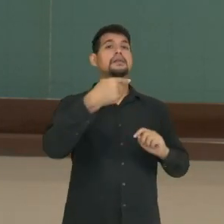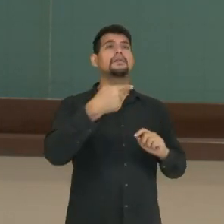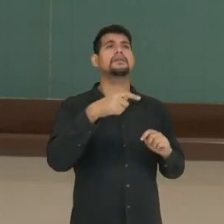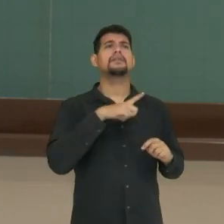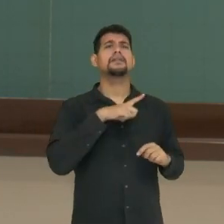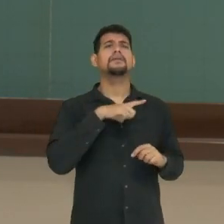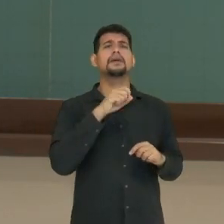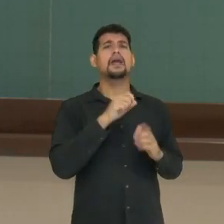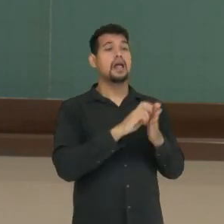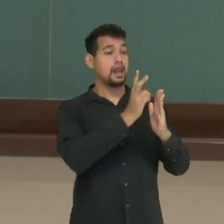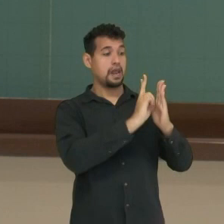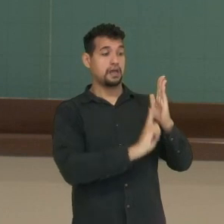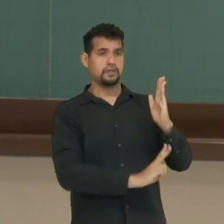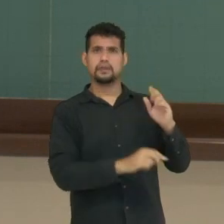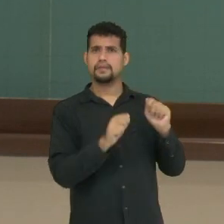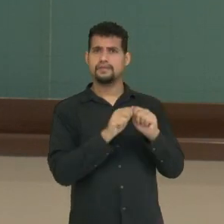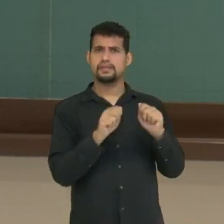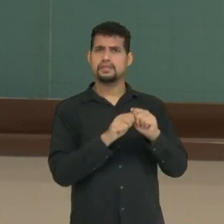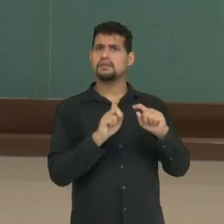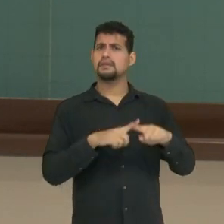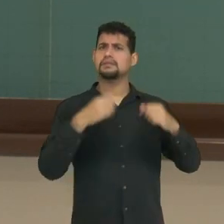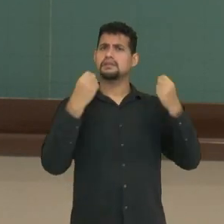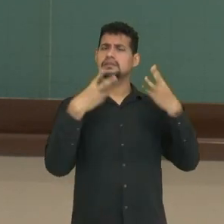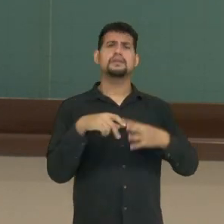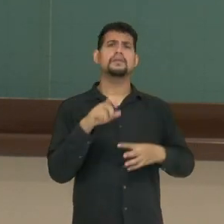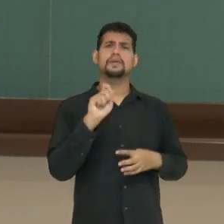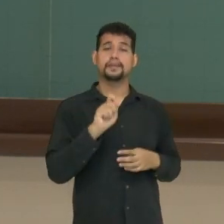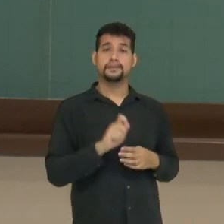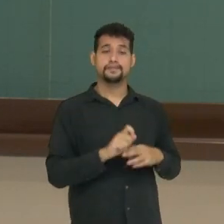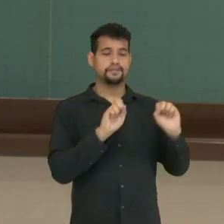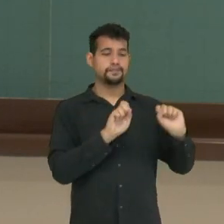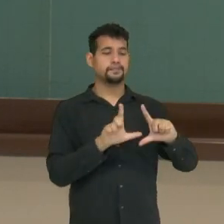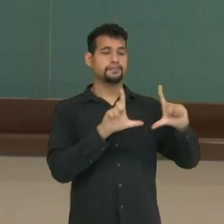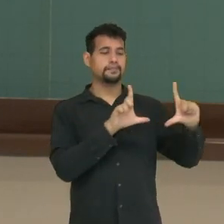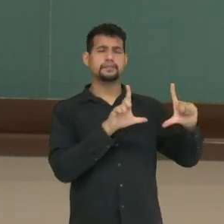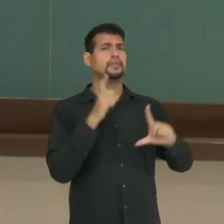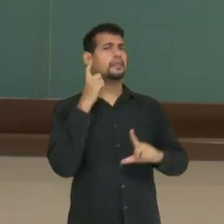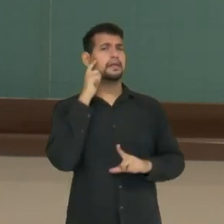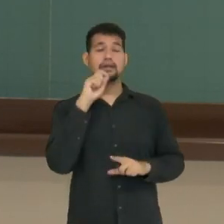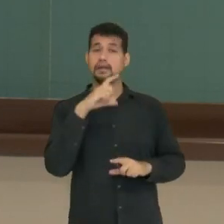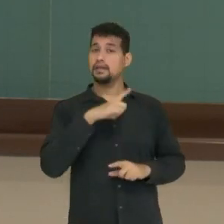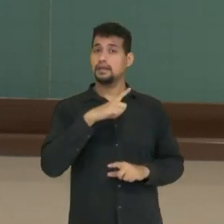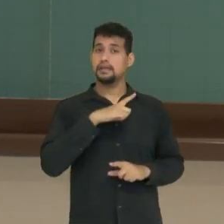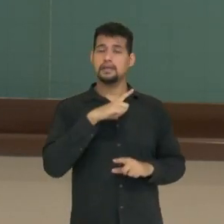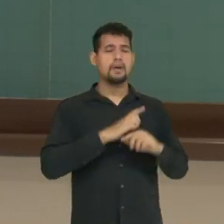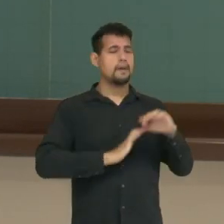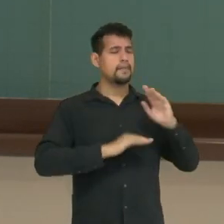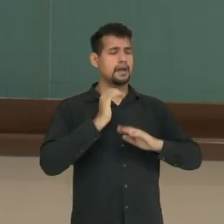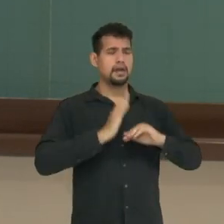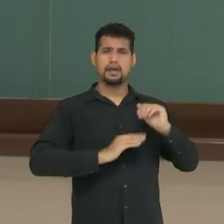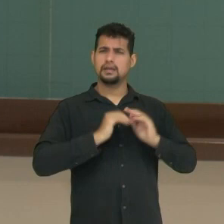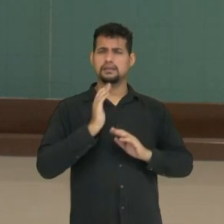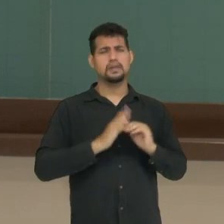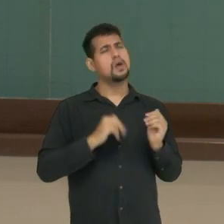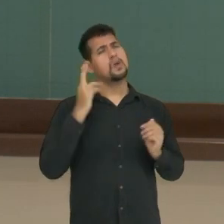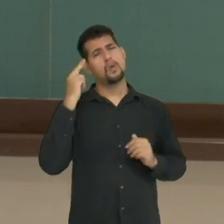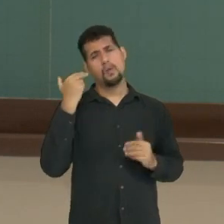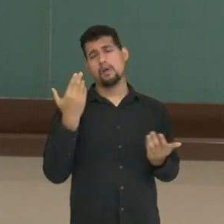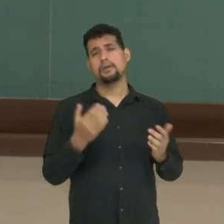ter esta leitura. Então o que diz aqui? A placa reflete a existência de uma prática atual muito